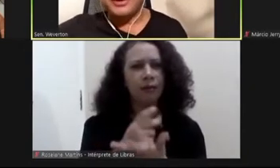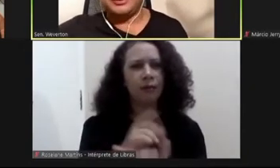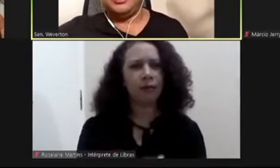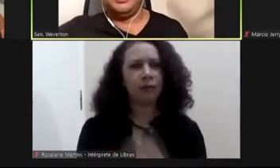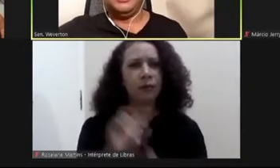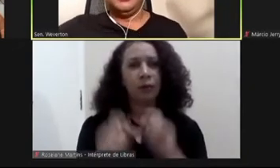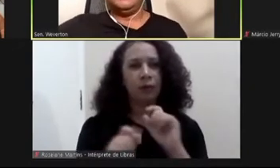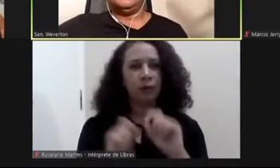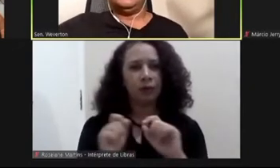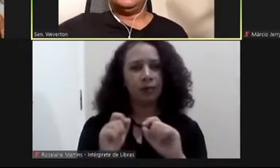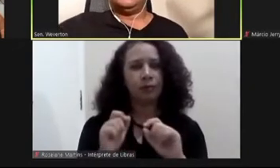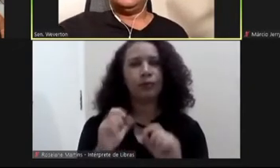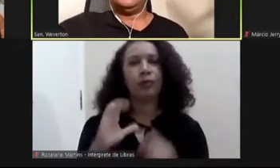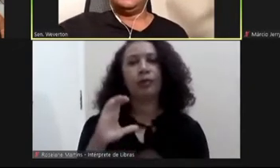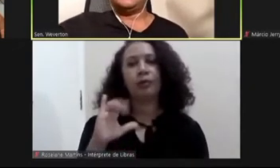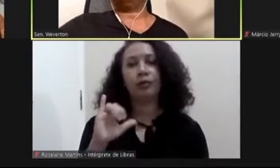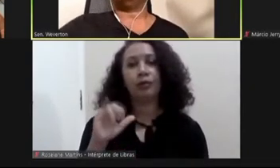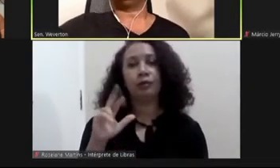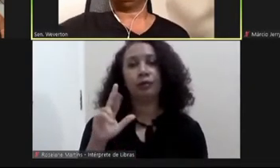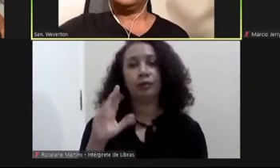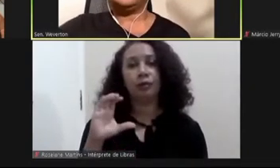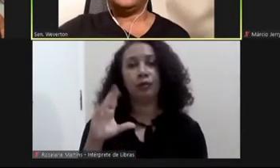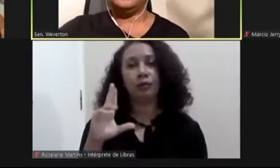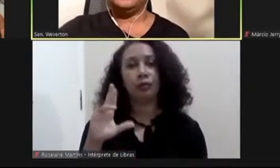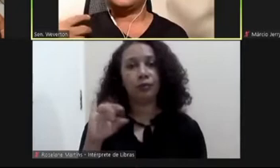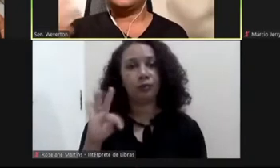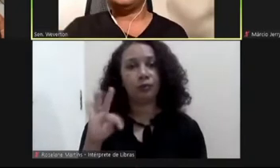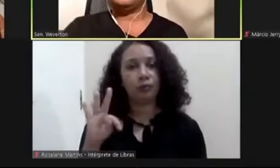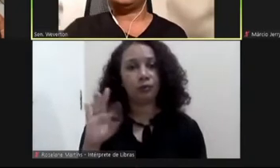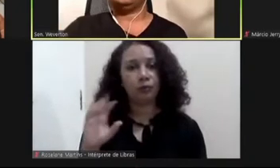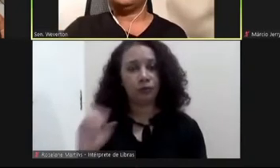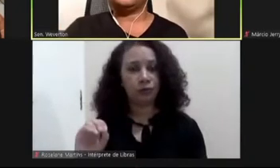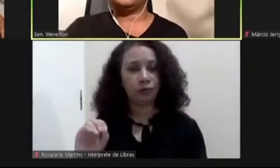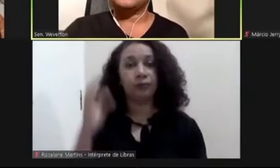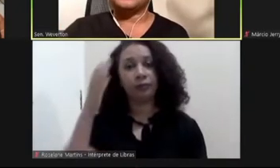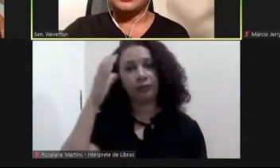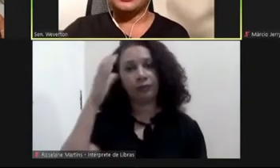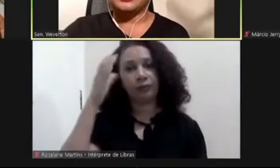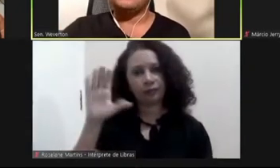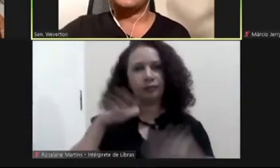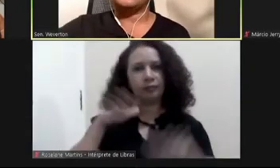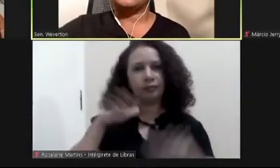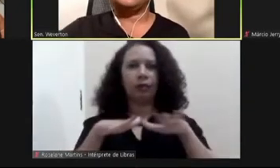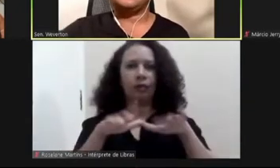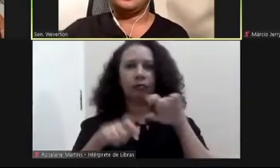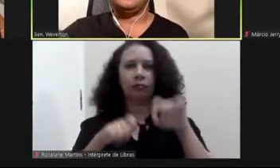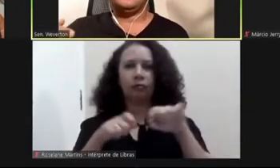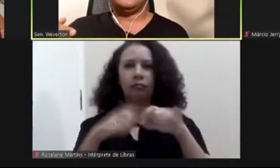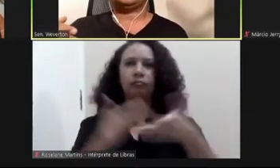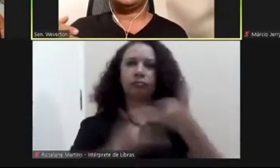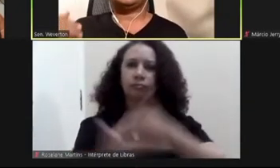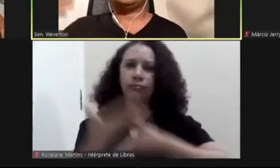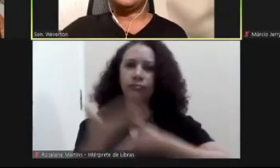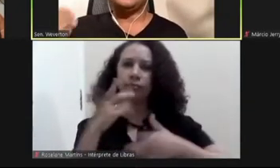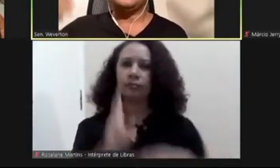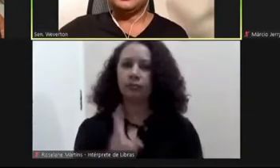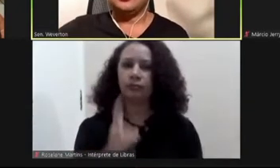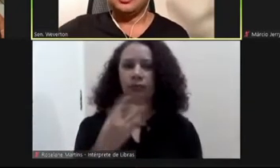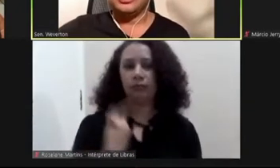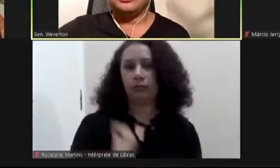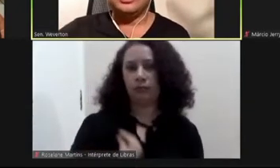em Movimento. E esse movimento ele nos remete muito a você estar sempre presente, a estar